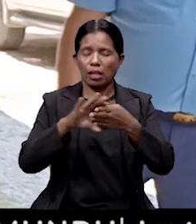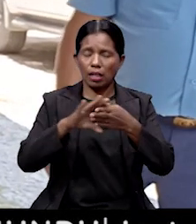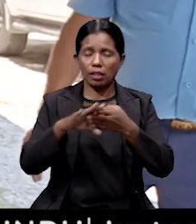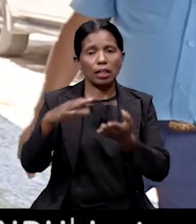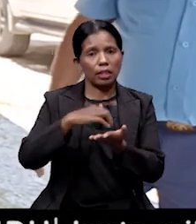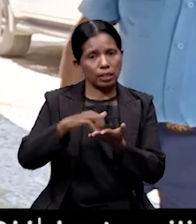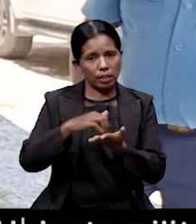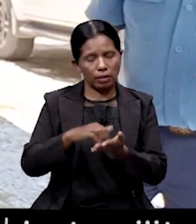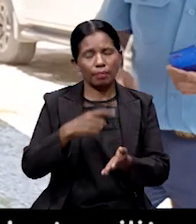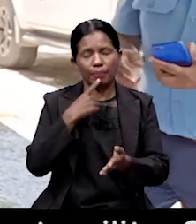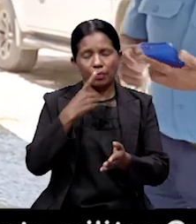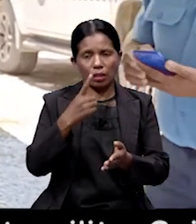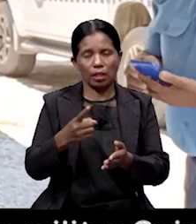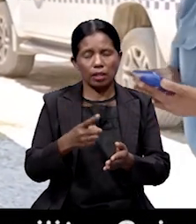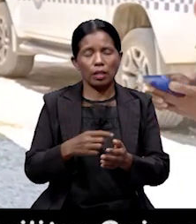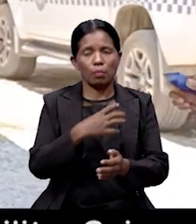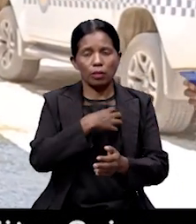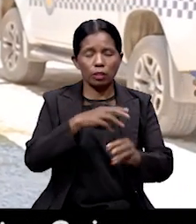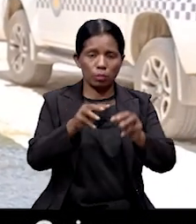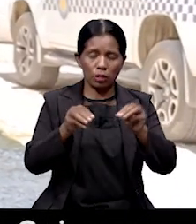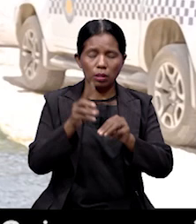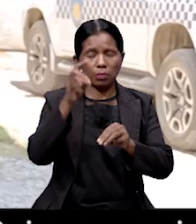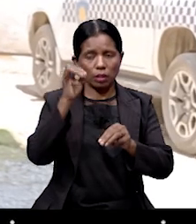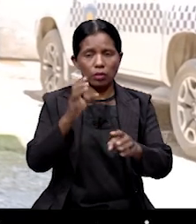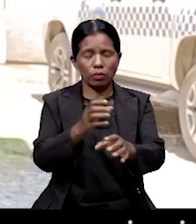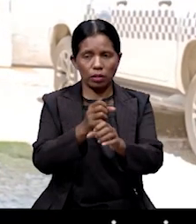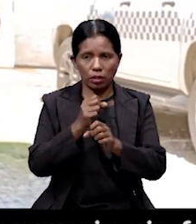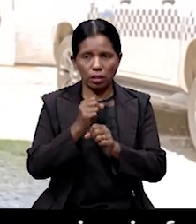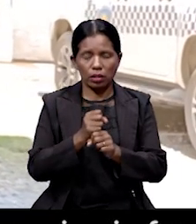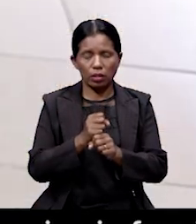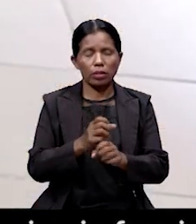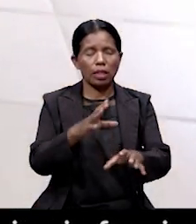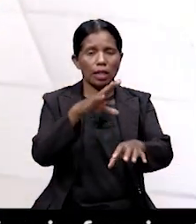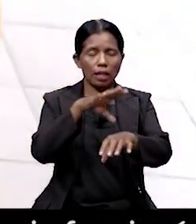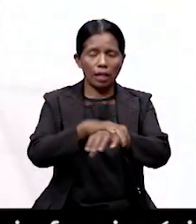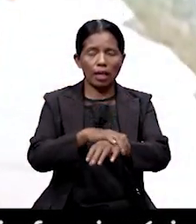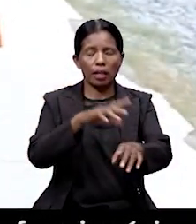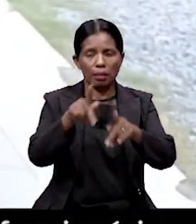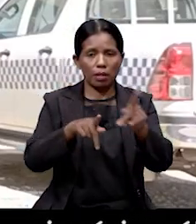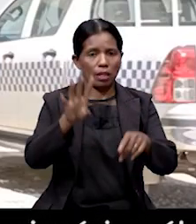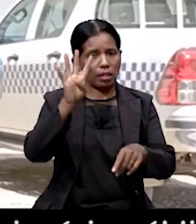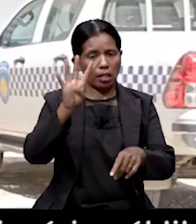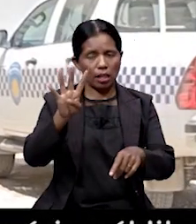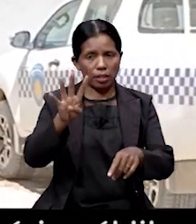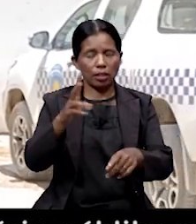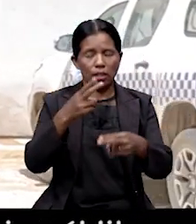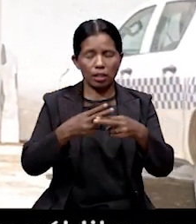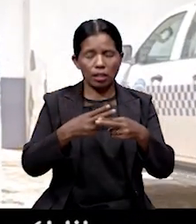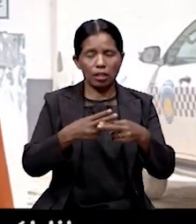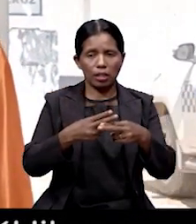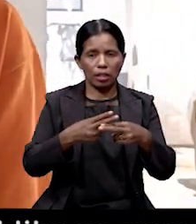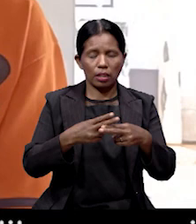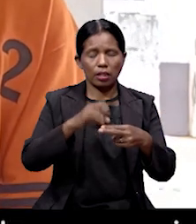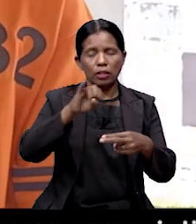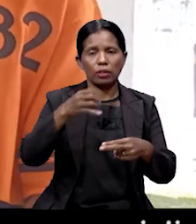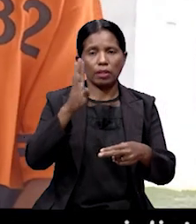de investigação criminal no município de Li foi tiqueras medida onde hal capturação para suspeito na inhat, honaran inicial